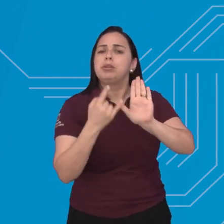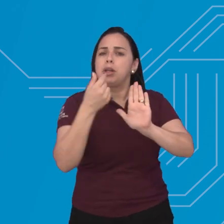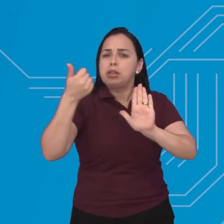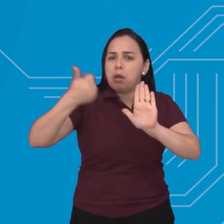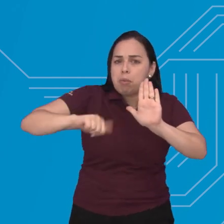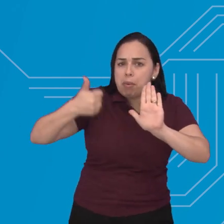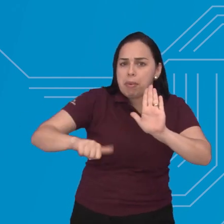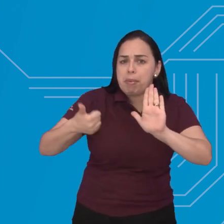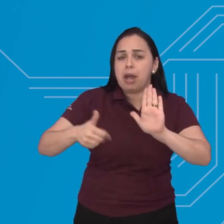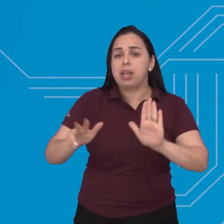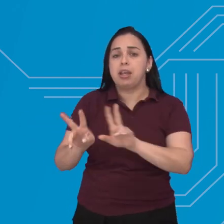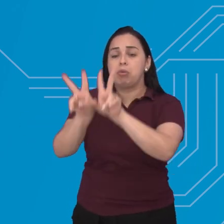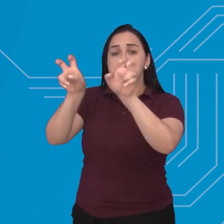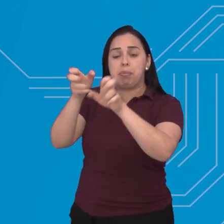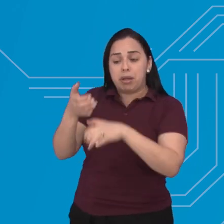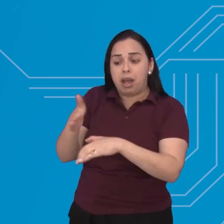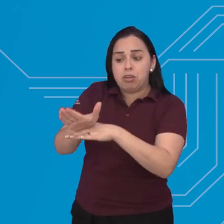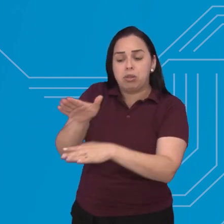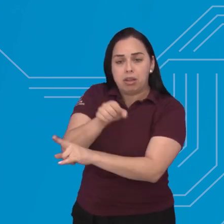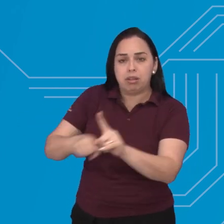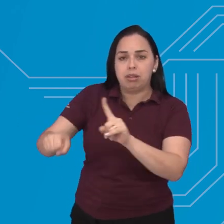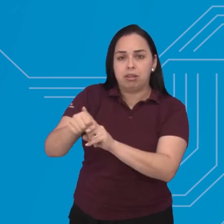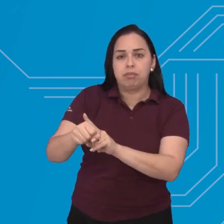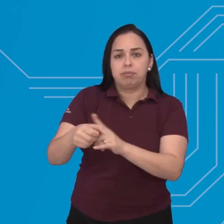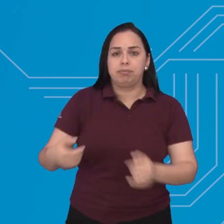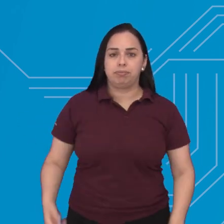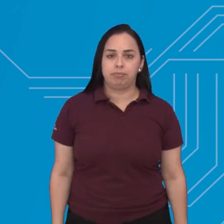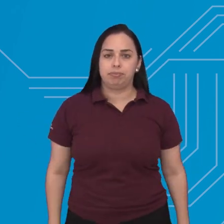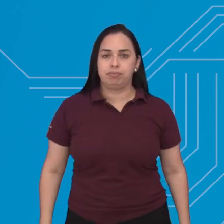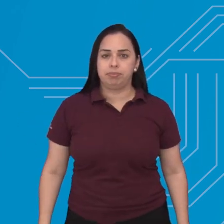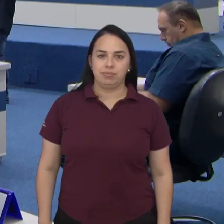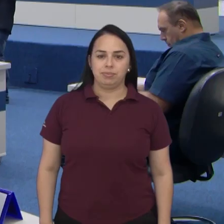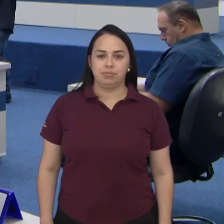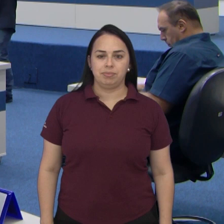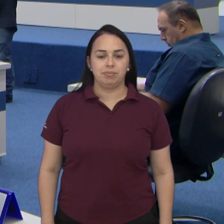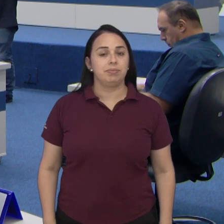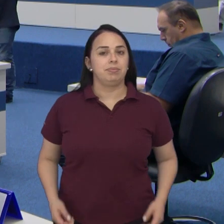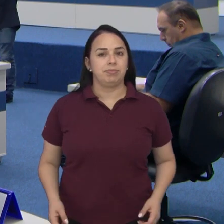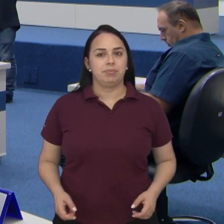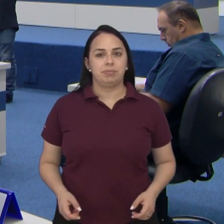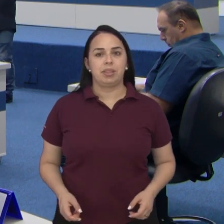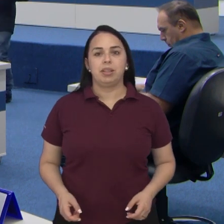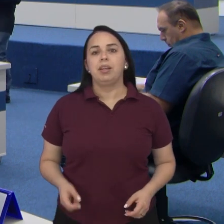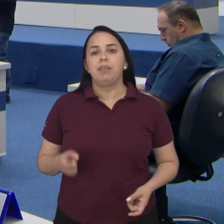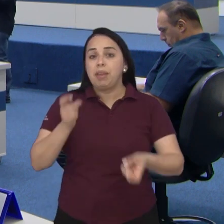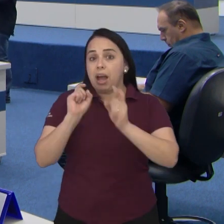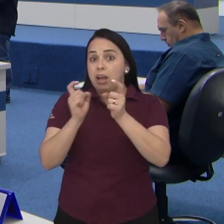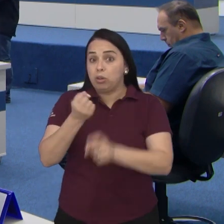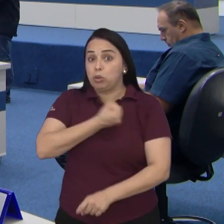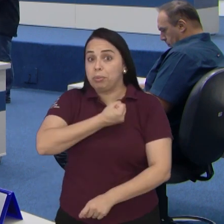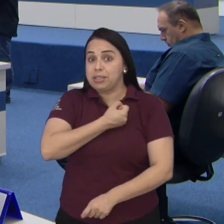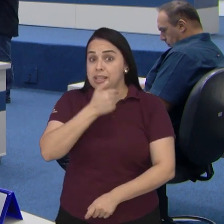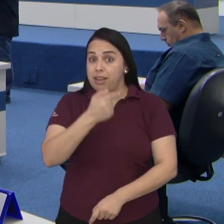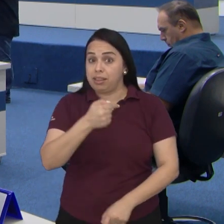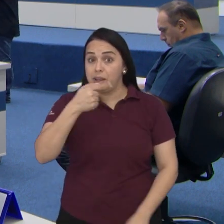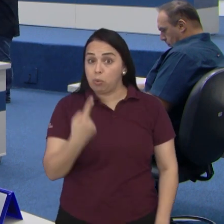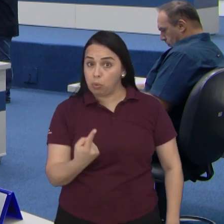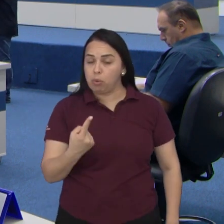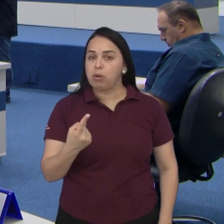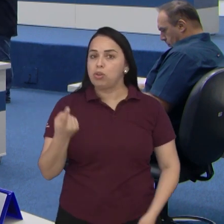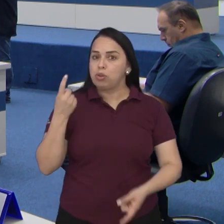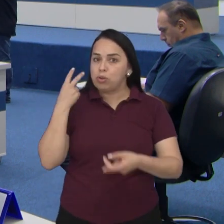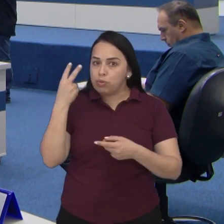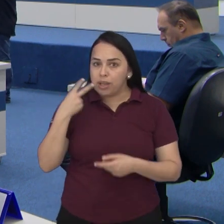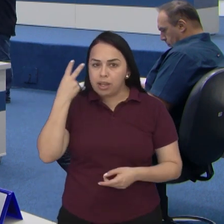interesse público debatidos pelos vereadores na sessão desta quinta-feira. Na 71ª sessão, os vereadores